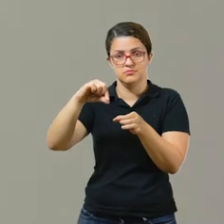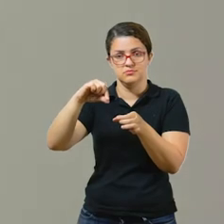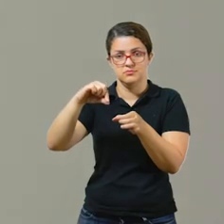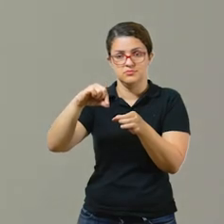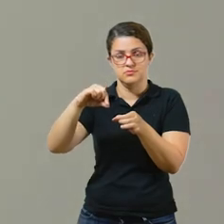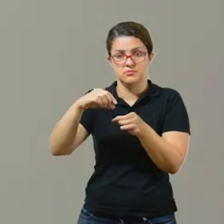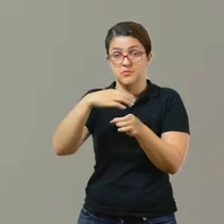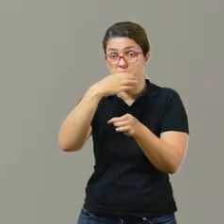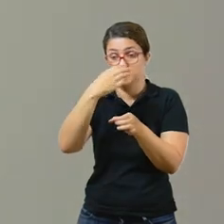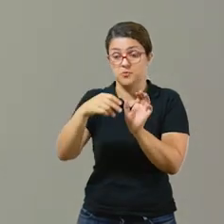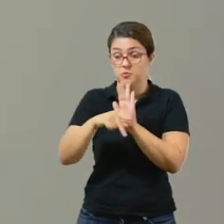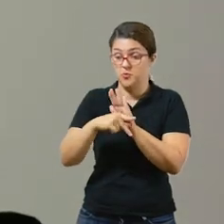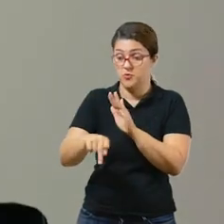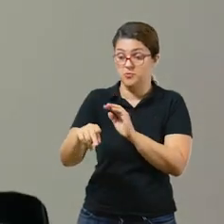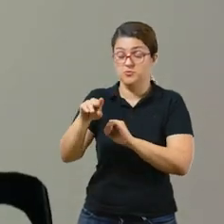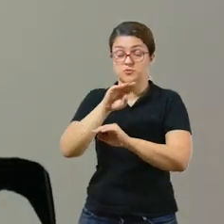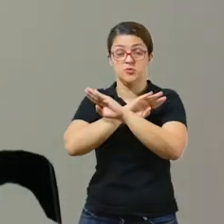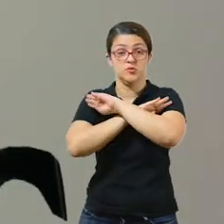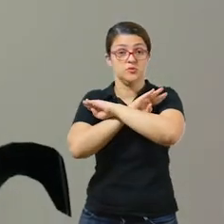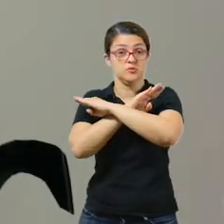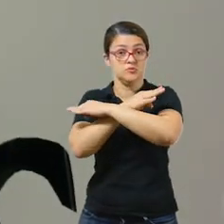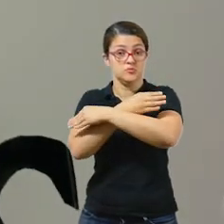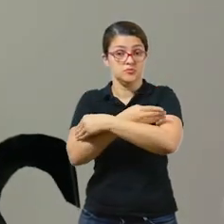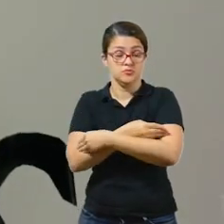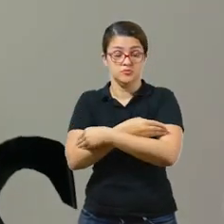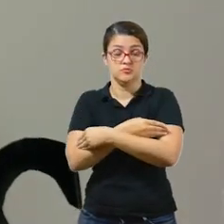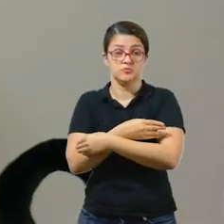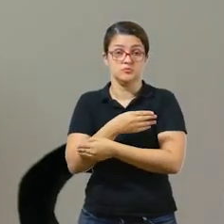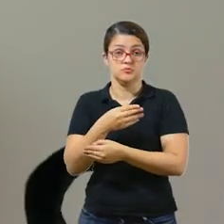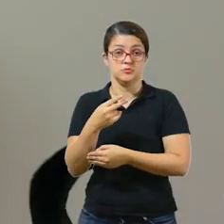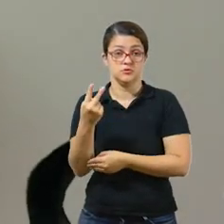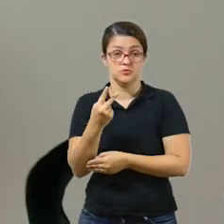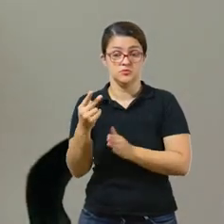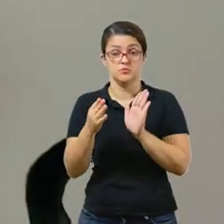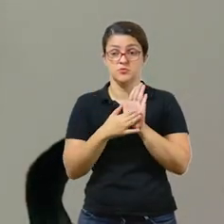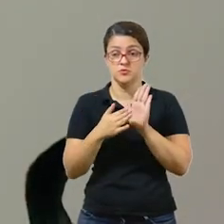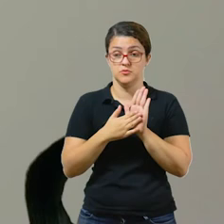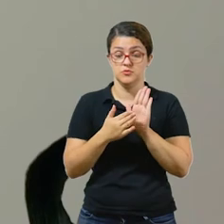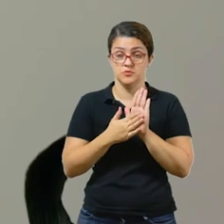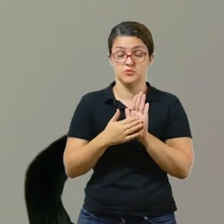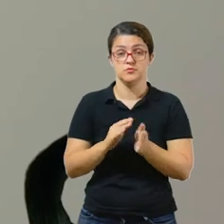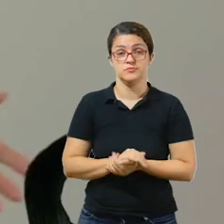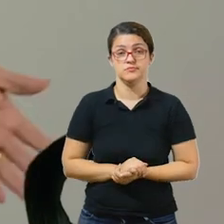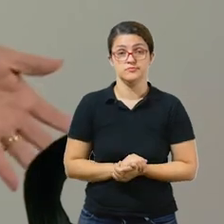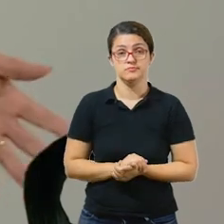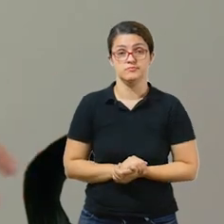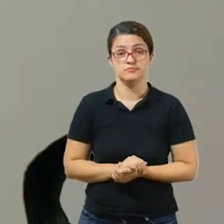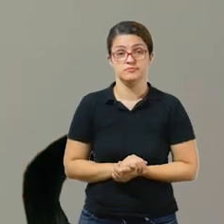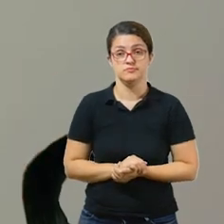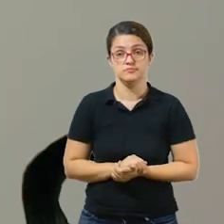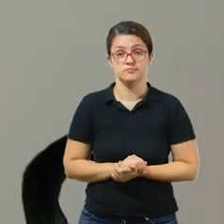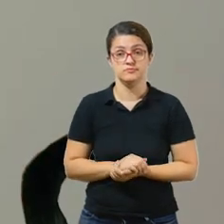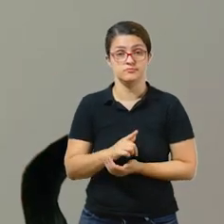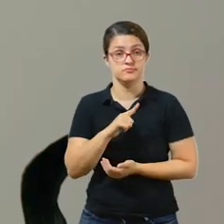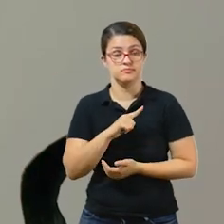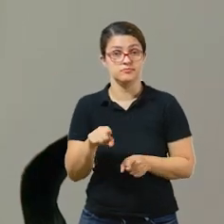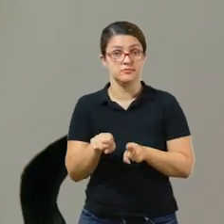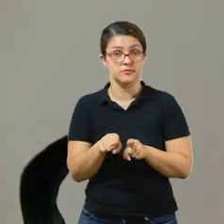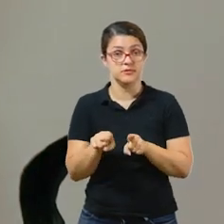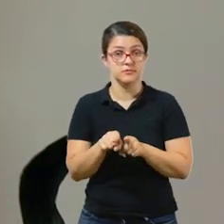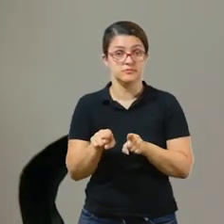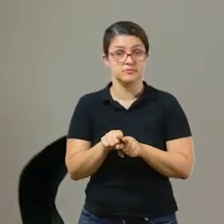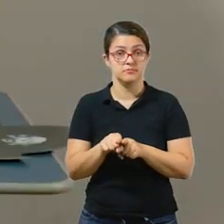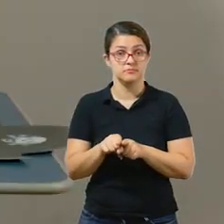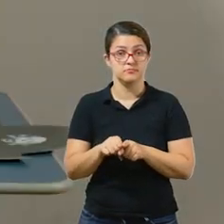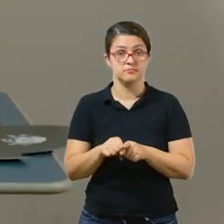nossa maçã da Branca de Neve, tá? Essa é uma segunda proposta. E aí nós temos também a história do